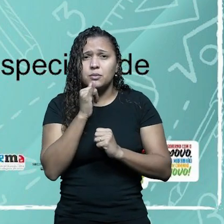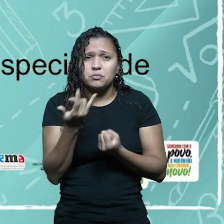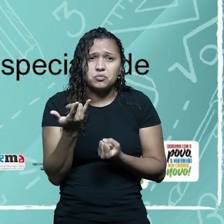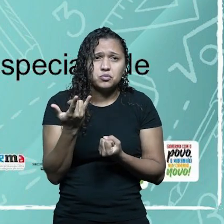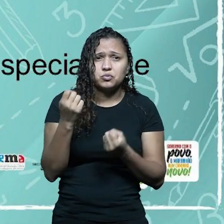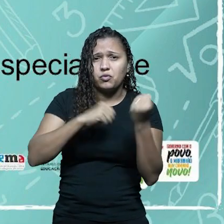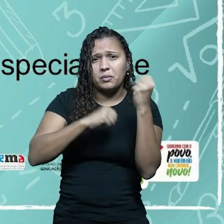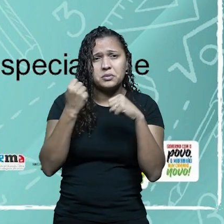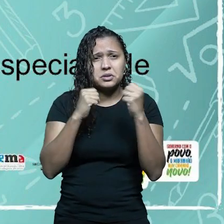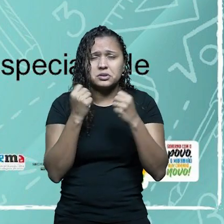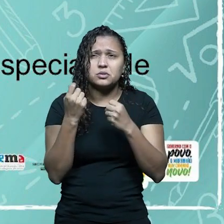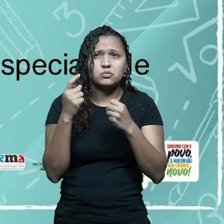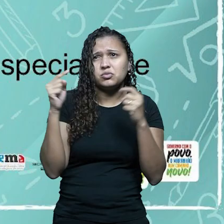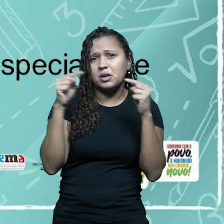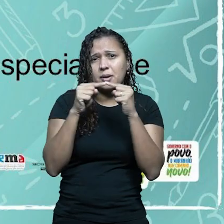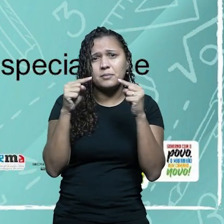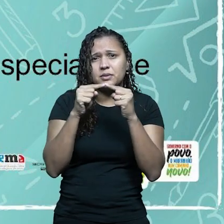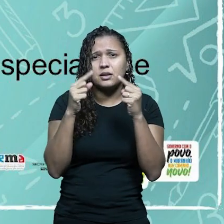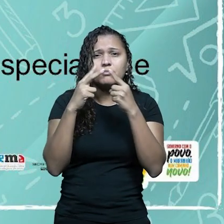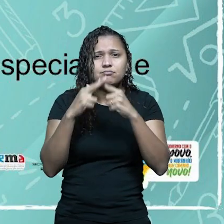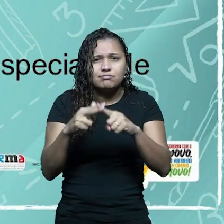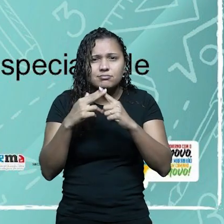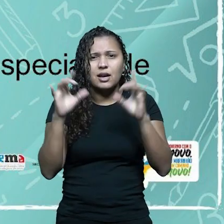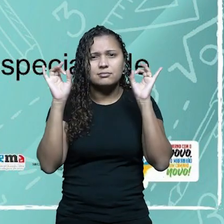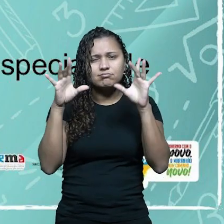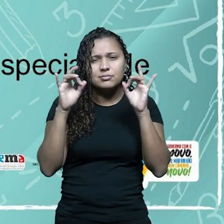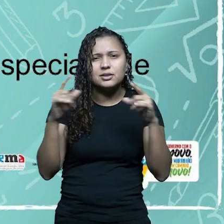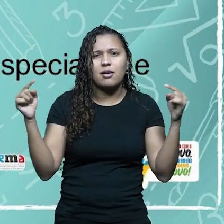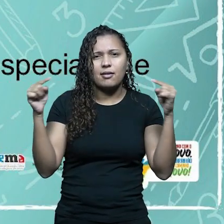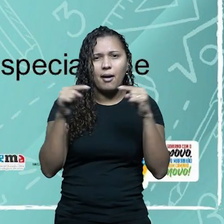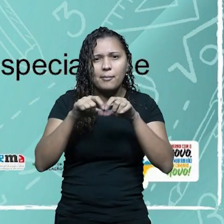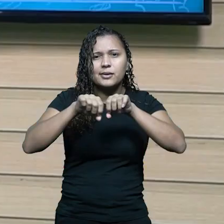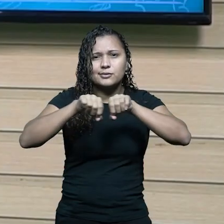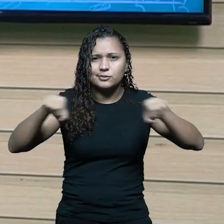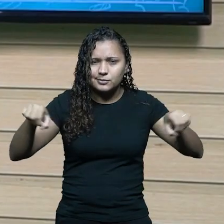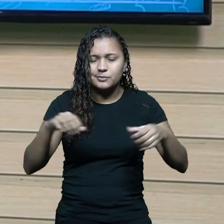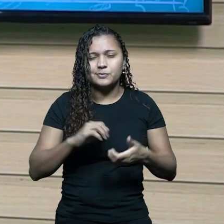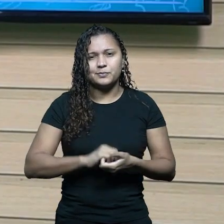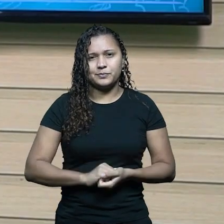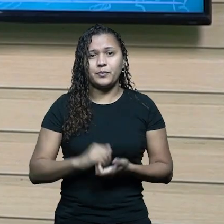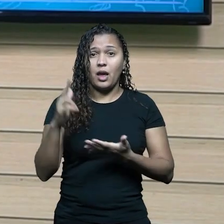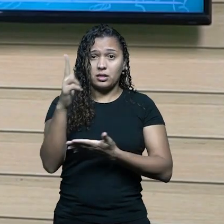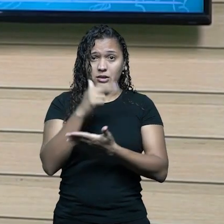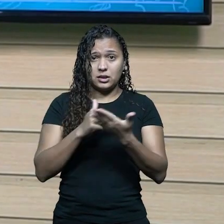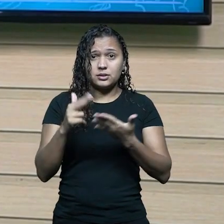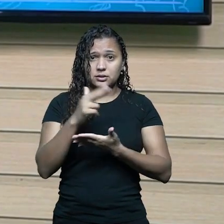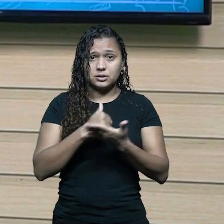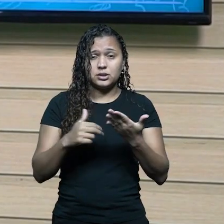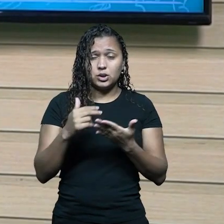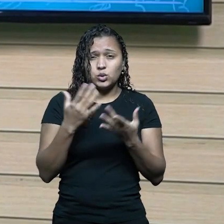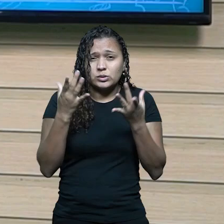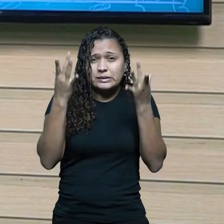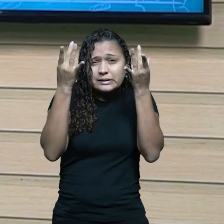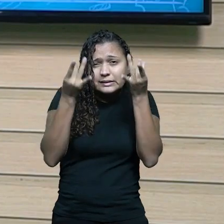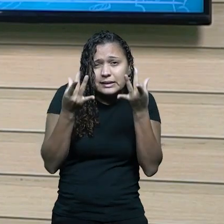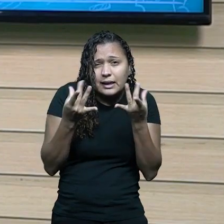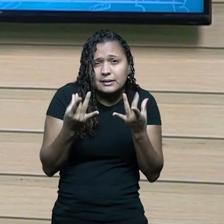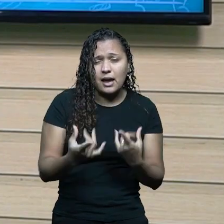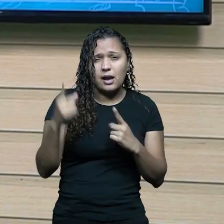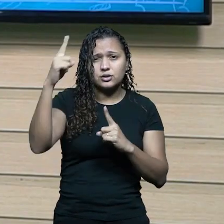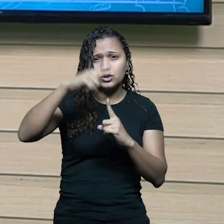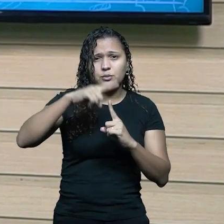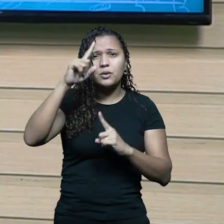a fabricação de peças especiais e tubulação. O desenho de detalhes típicos são aqueles